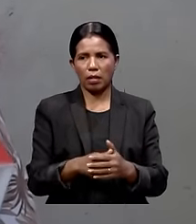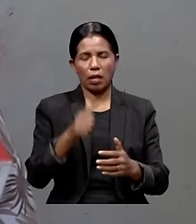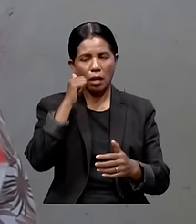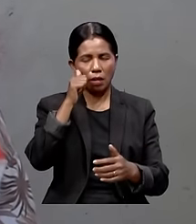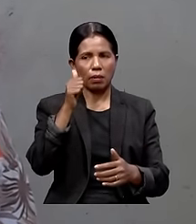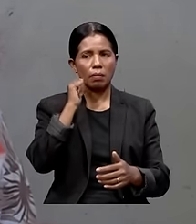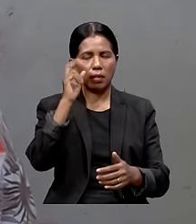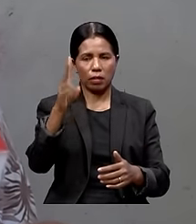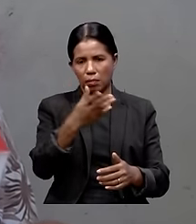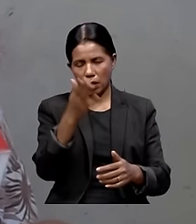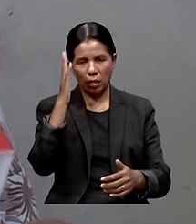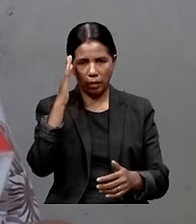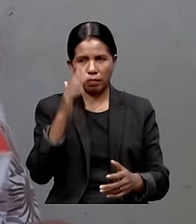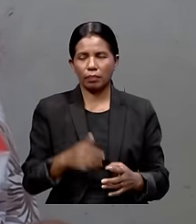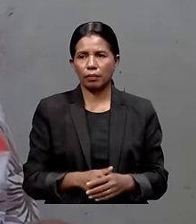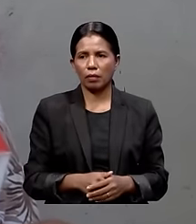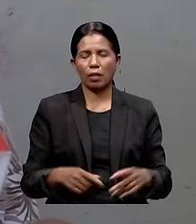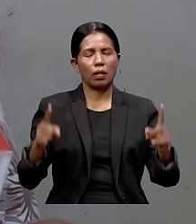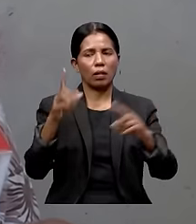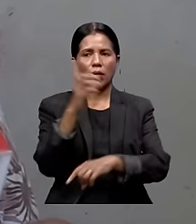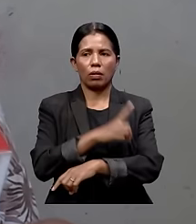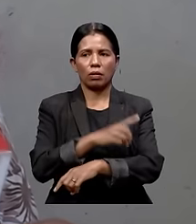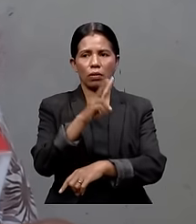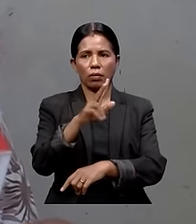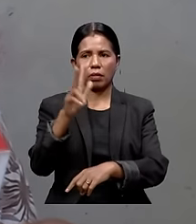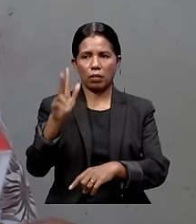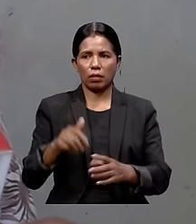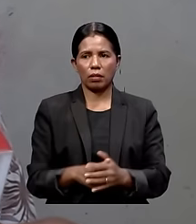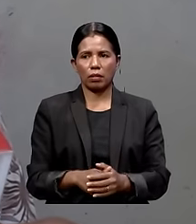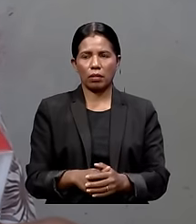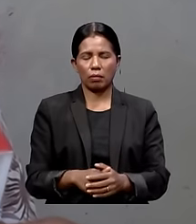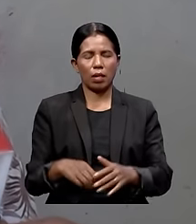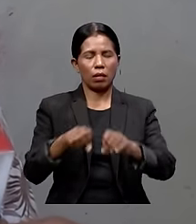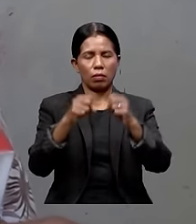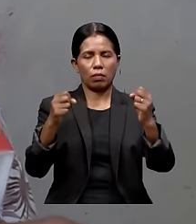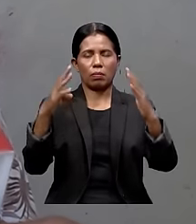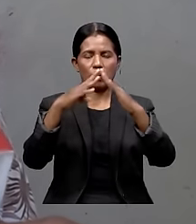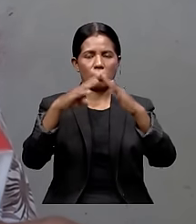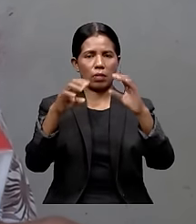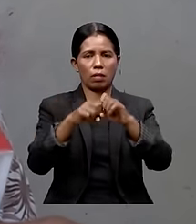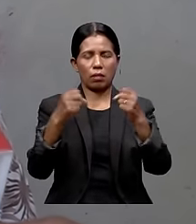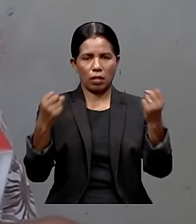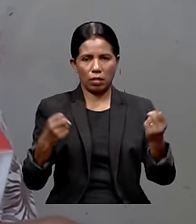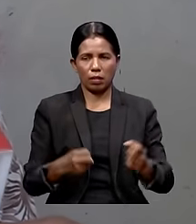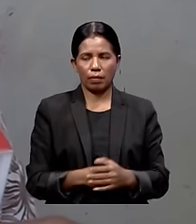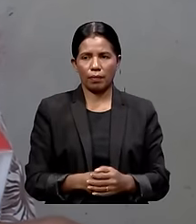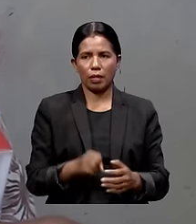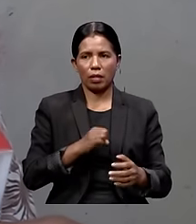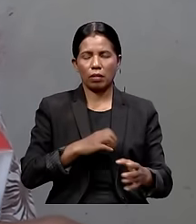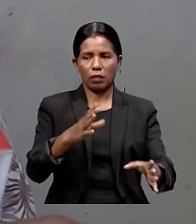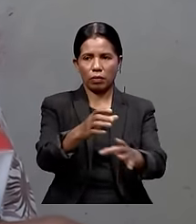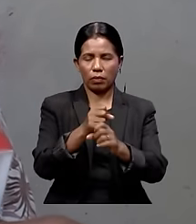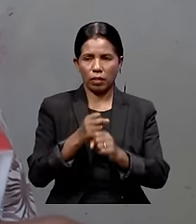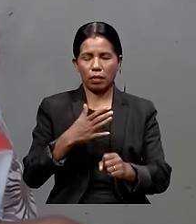buka tan lai hema kim hare Tol you loron ru loron tol mana arbe arbe tam ni umanona arbe tam ni umanona uria sana poti be